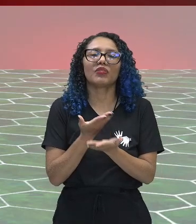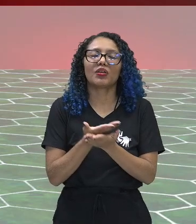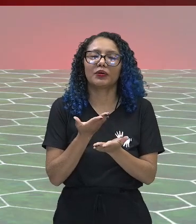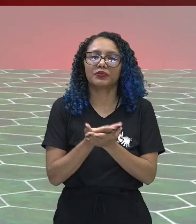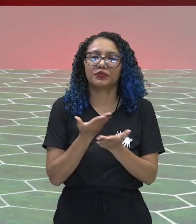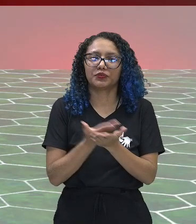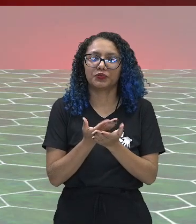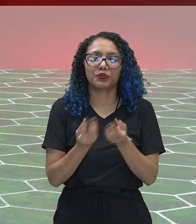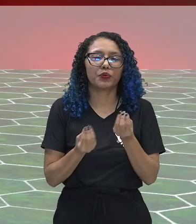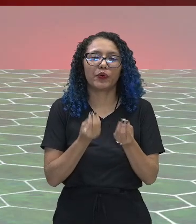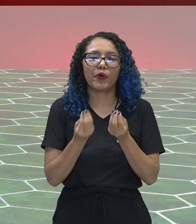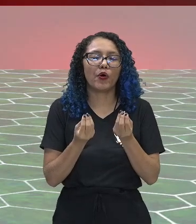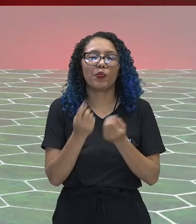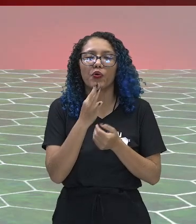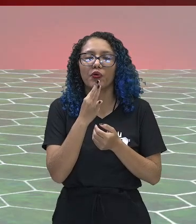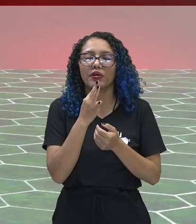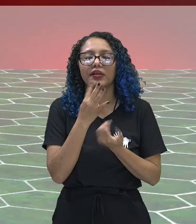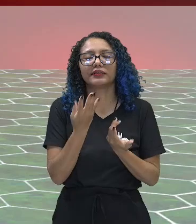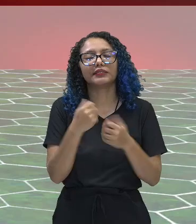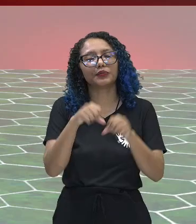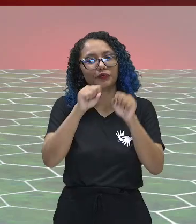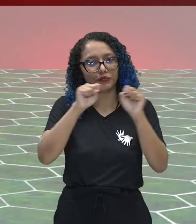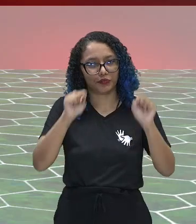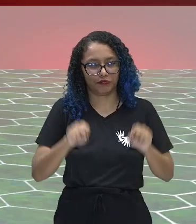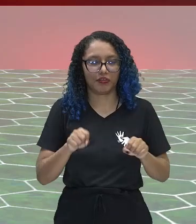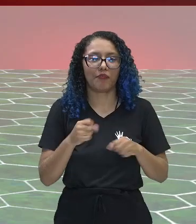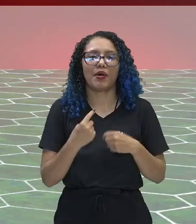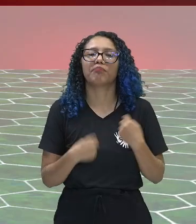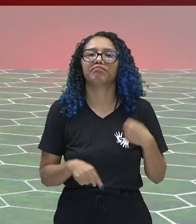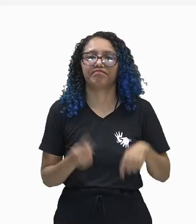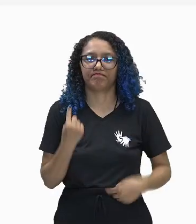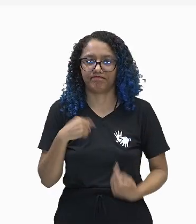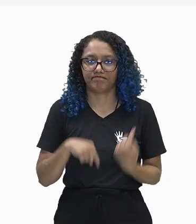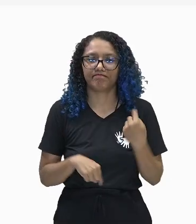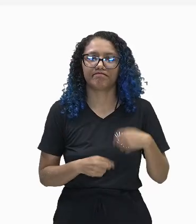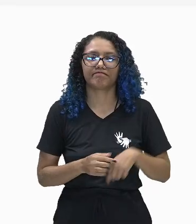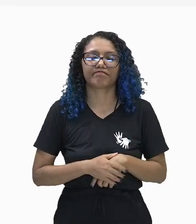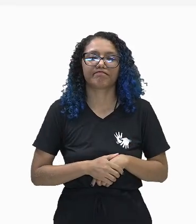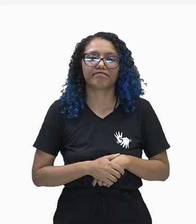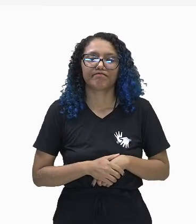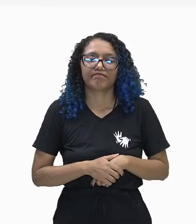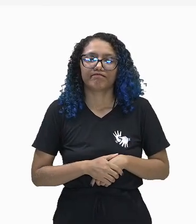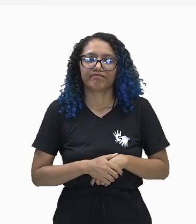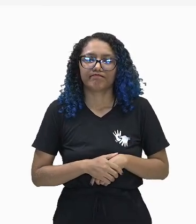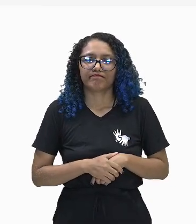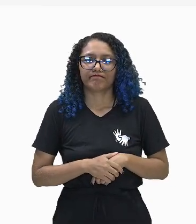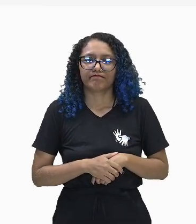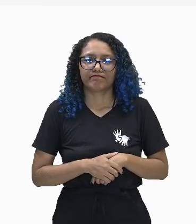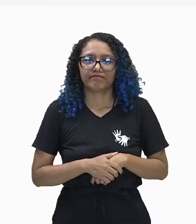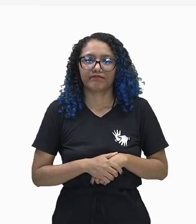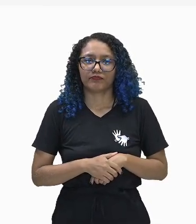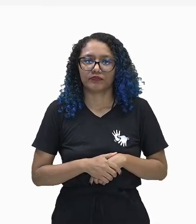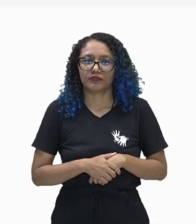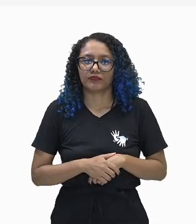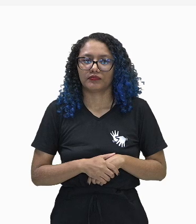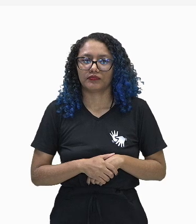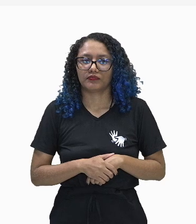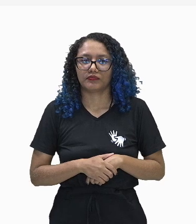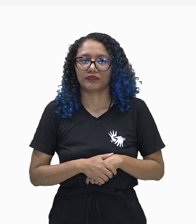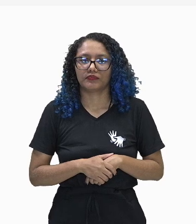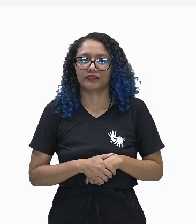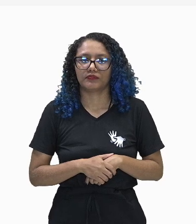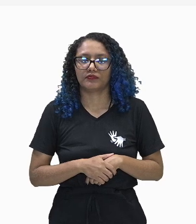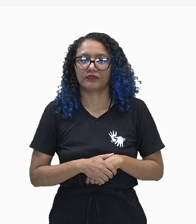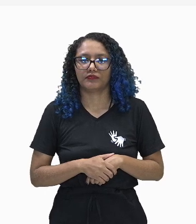dentro do sistema circulatório. Então, os vasos sanguíneos, eles têm ali